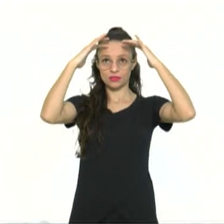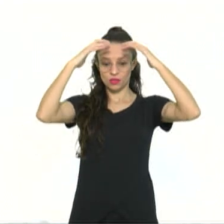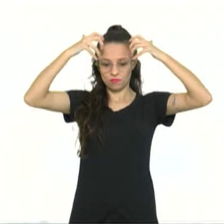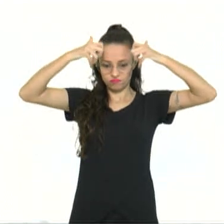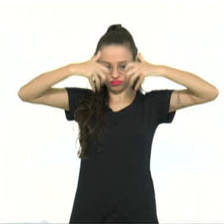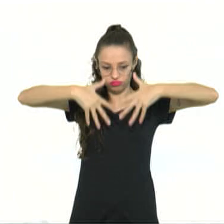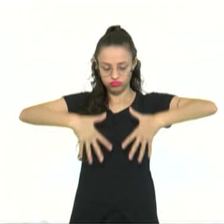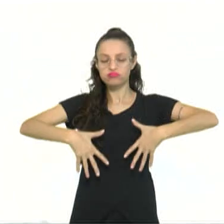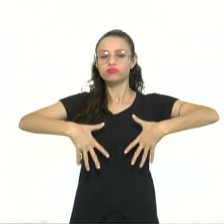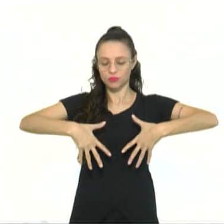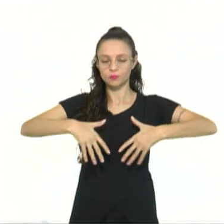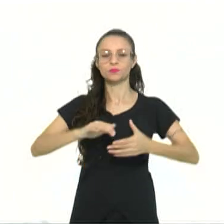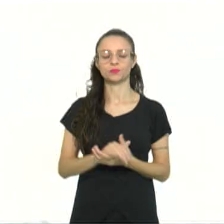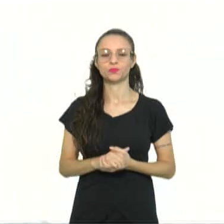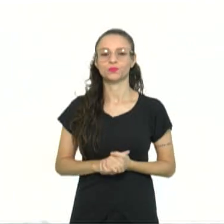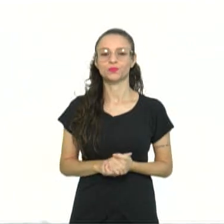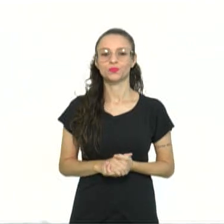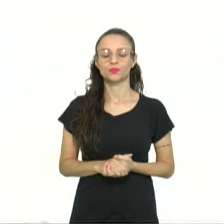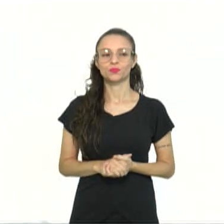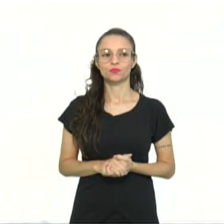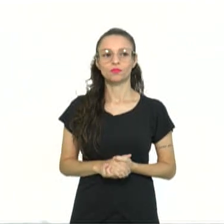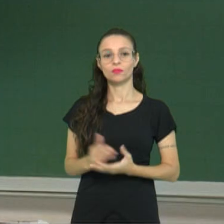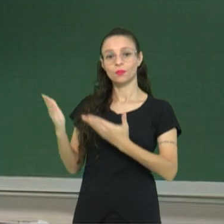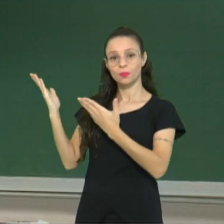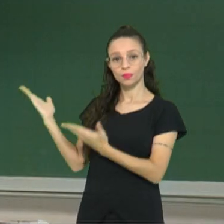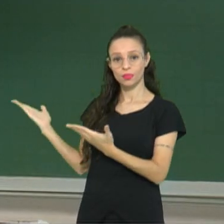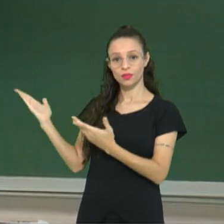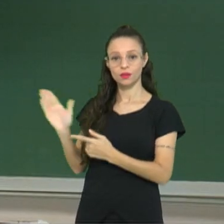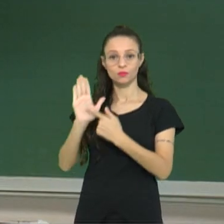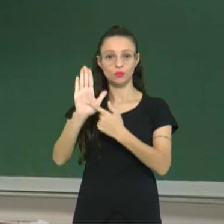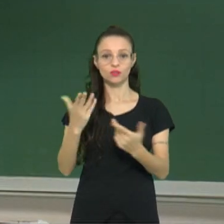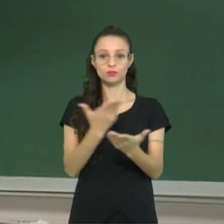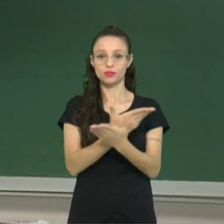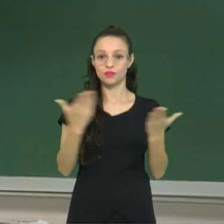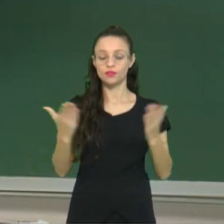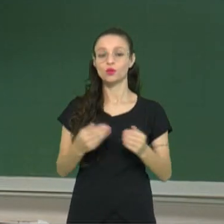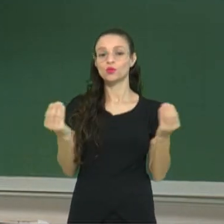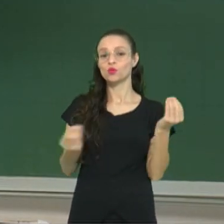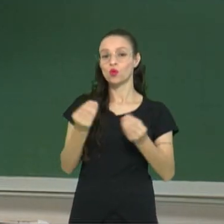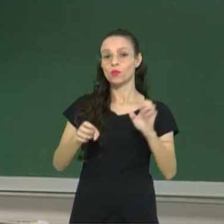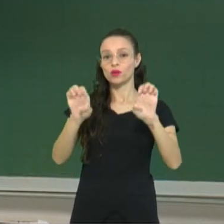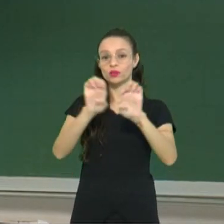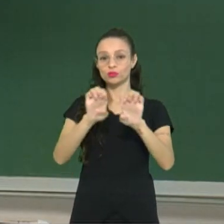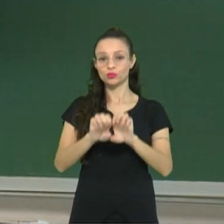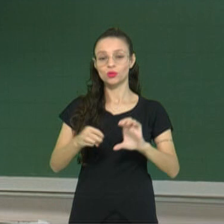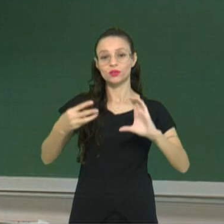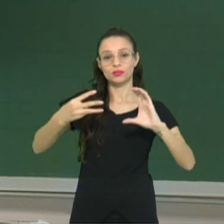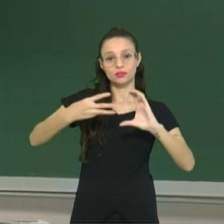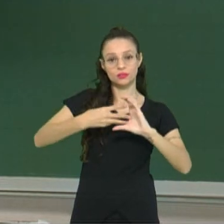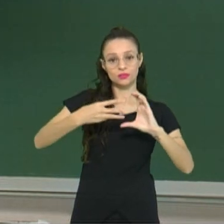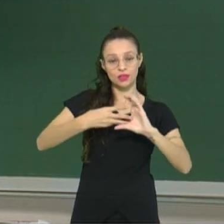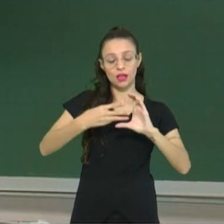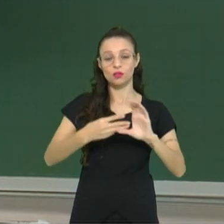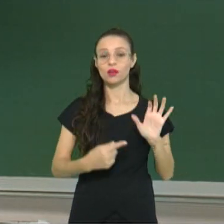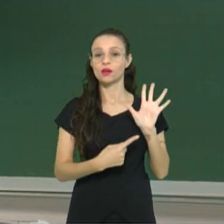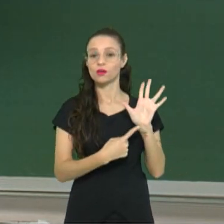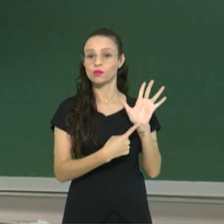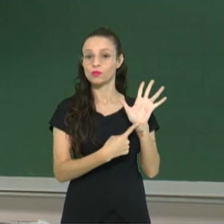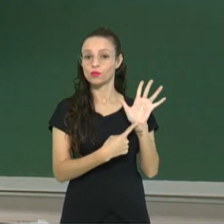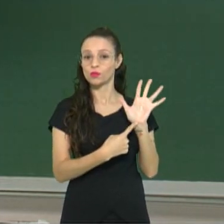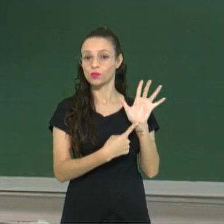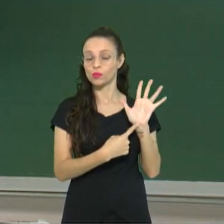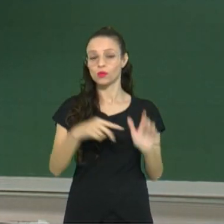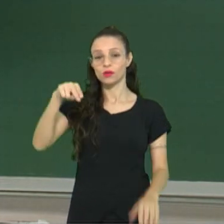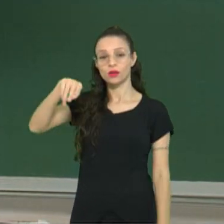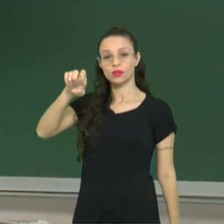e o periférico de um modo geral. Aqui eu trouxe para vocês, para nós relembrarmos a estrutura celular, que seria o neurônio, né? Que está